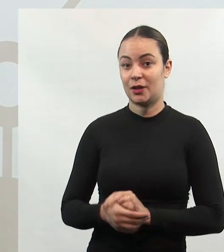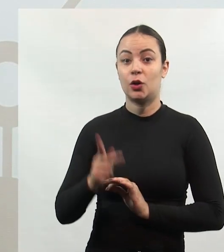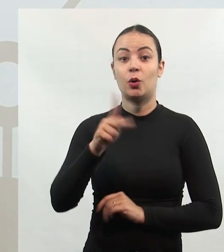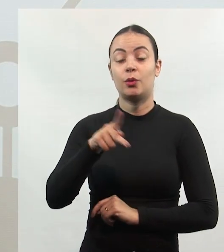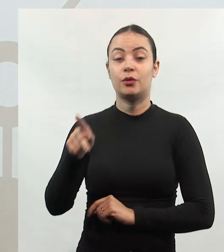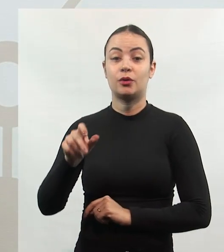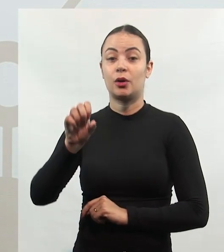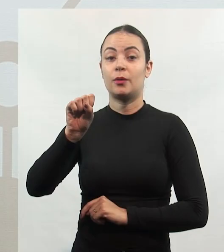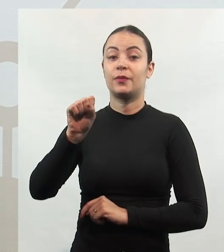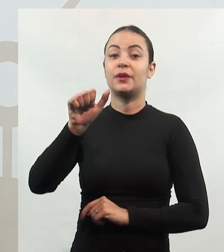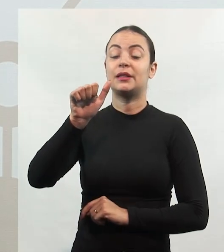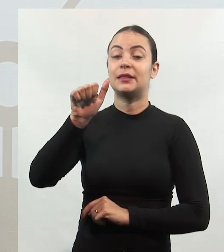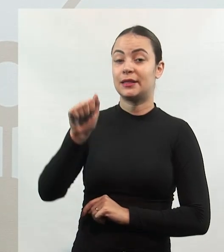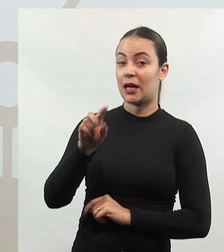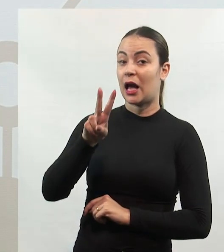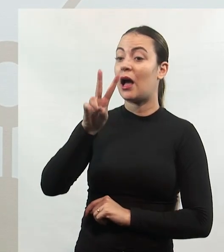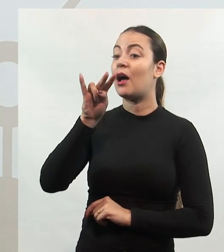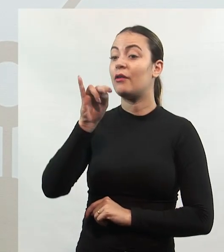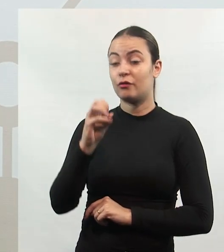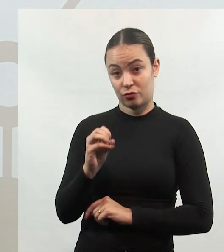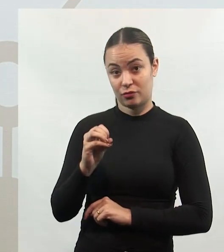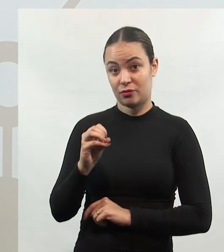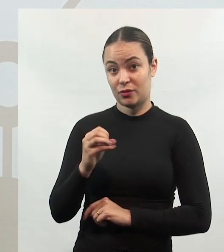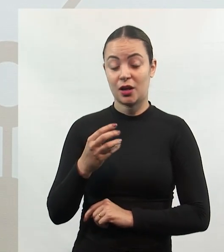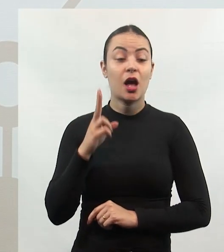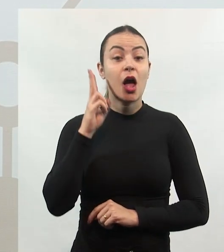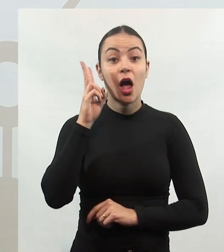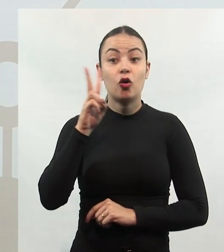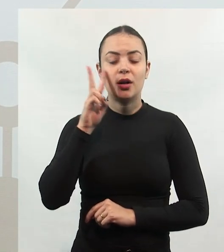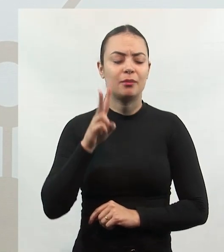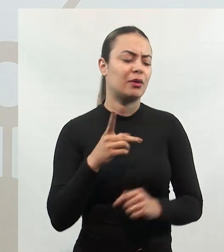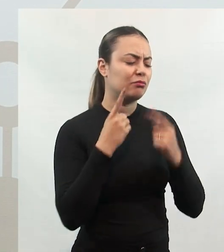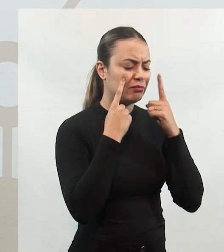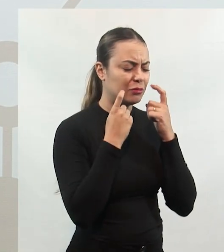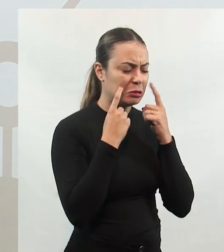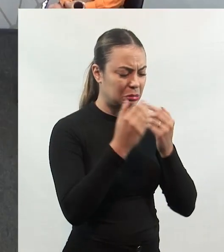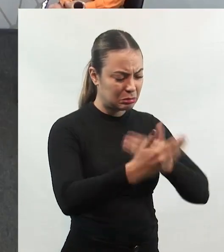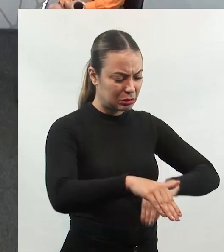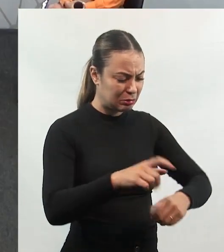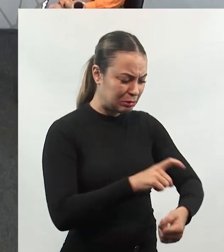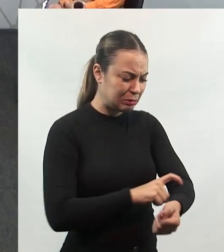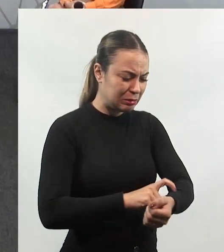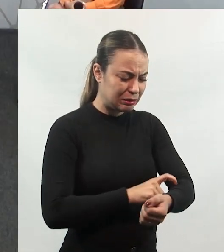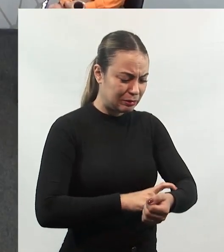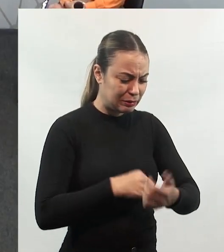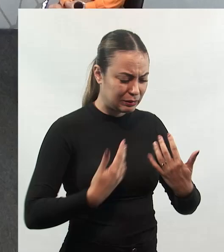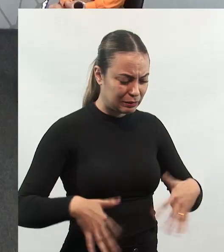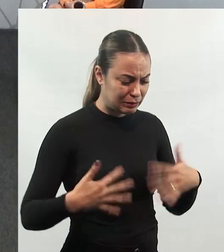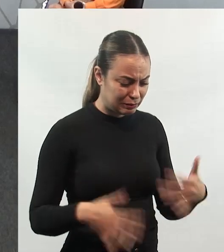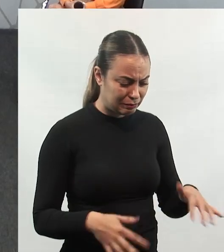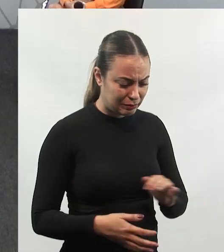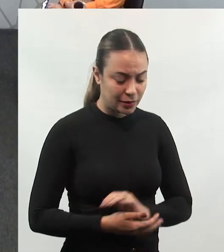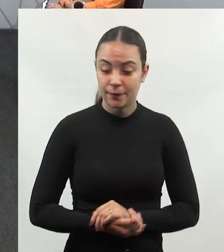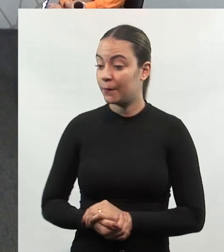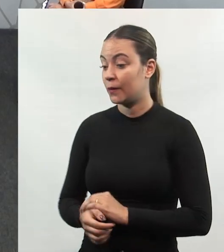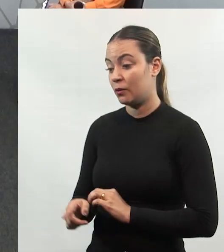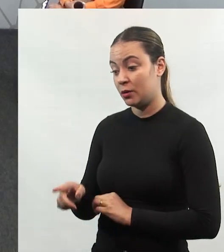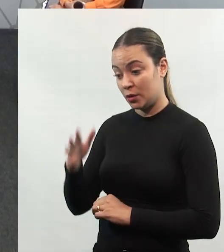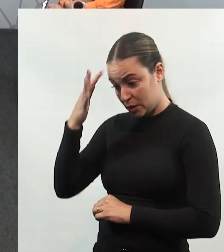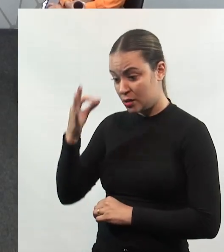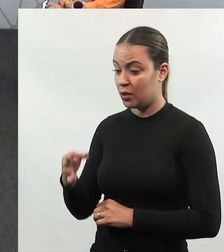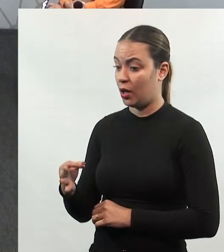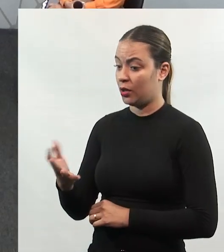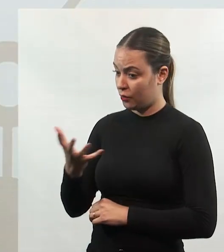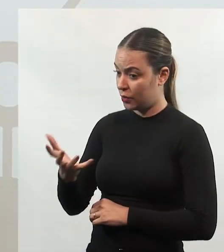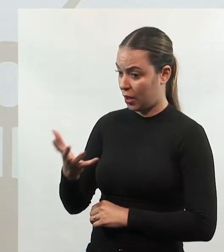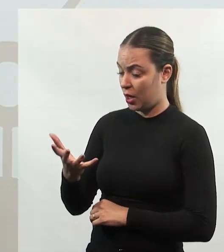eu fiquei assim, me senti acolhida. Eu falei, não, professor, eu quero fazer hoje. E eu me recordo que eu tirei um 10 nessa prova. Eu falei assim, nossa, eu acho que foi o fato dele